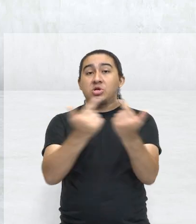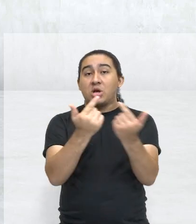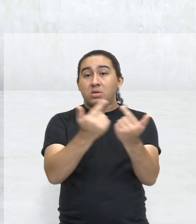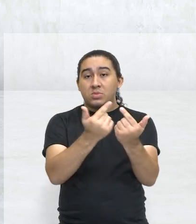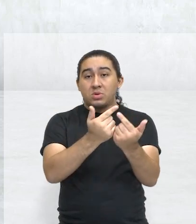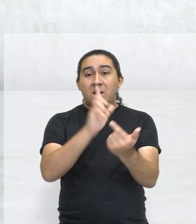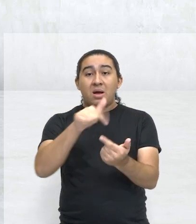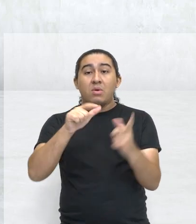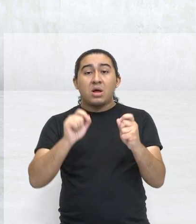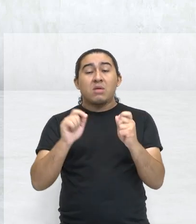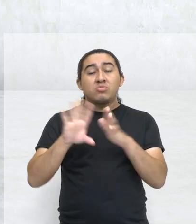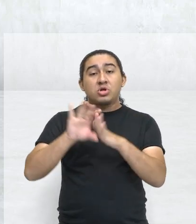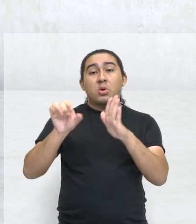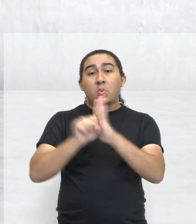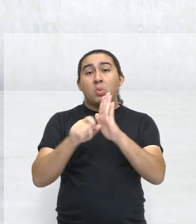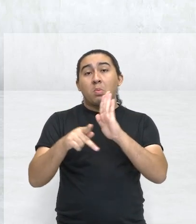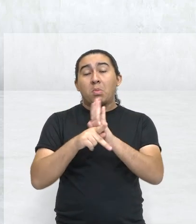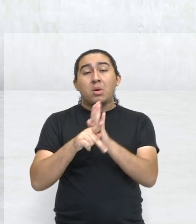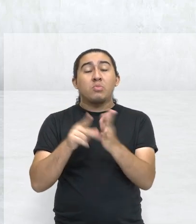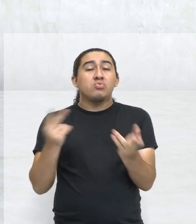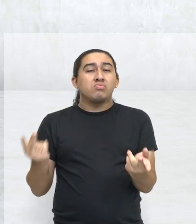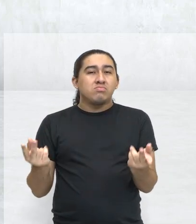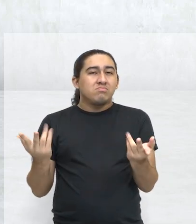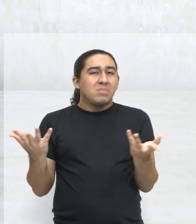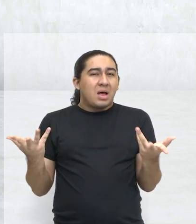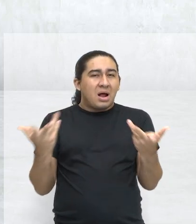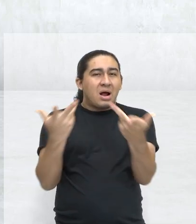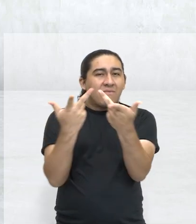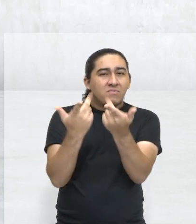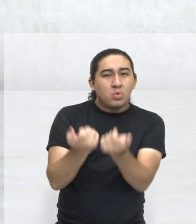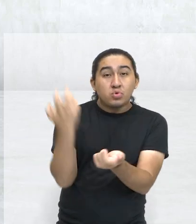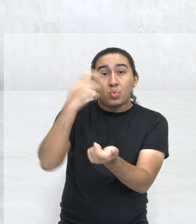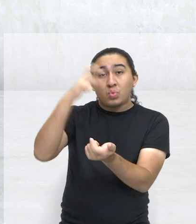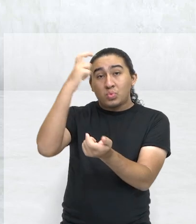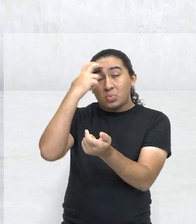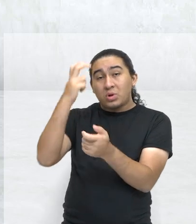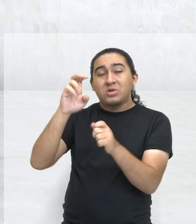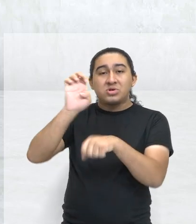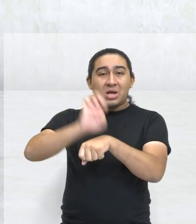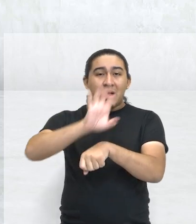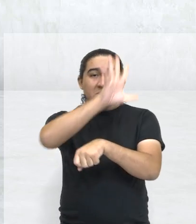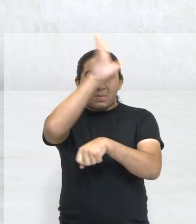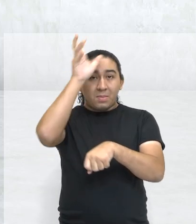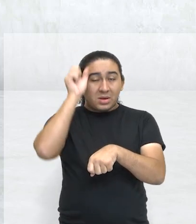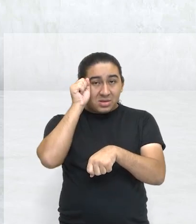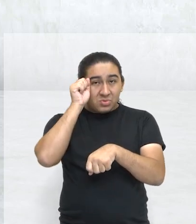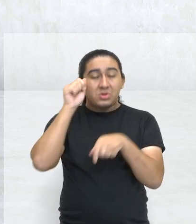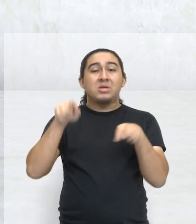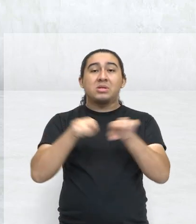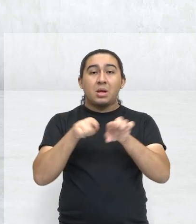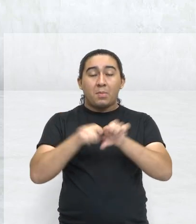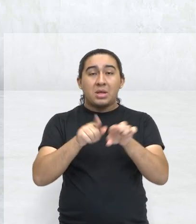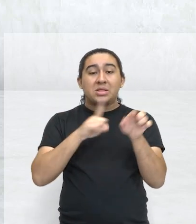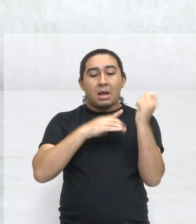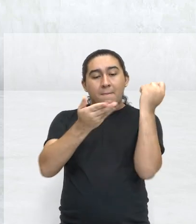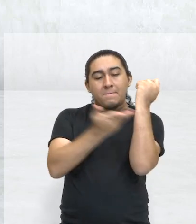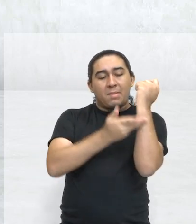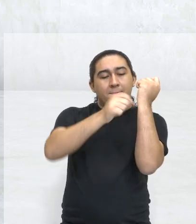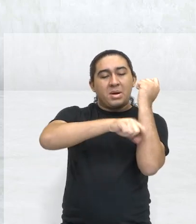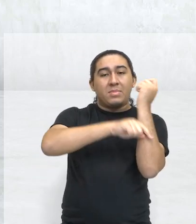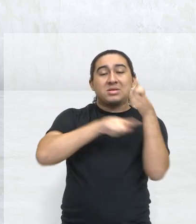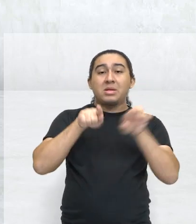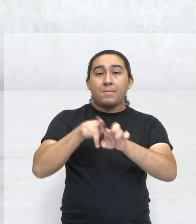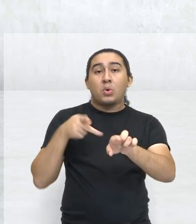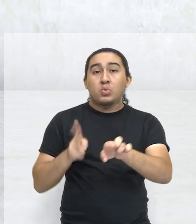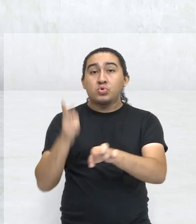iniciou o Festival de Ópera. Continuando, a importância histórica e cultural. O Teatro Amazonas é